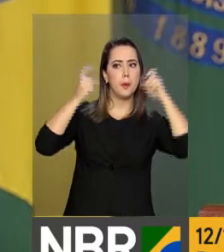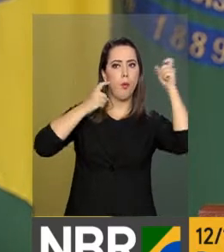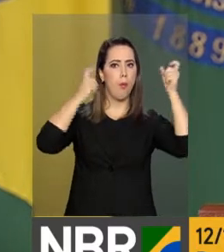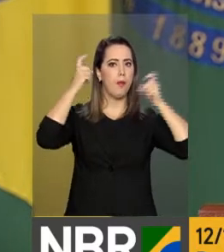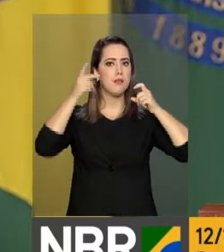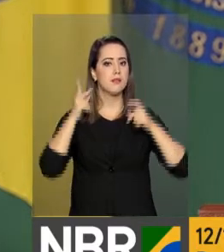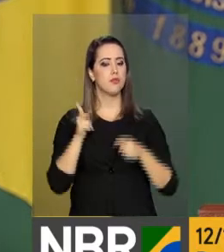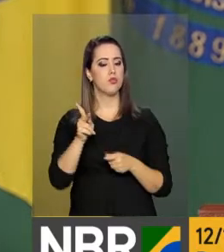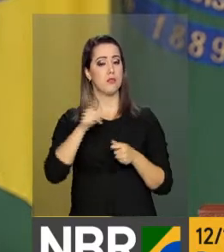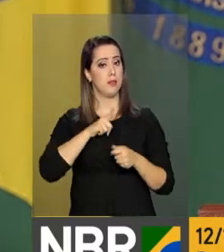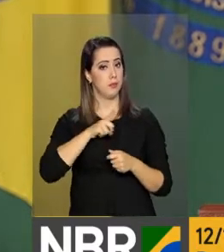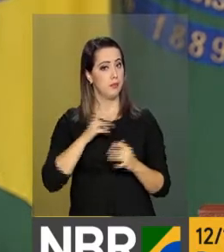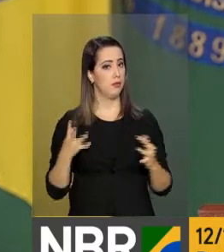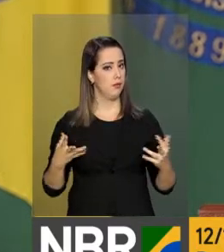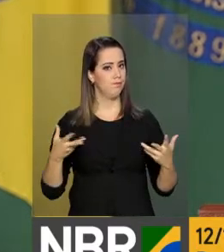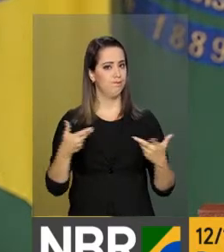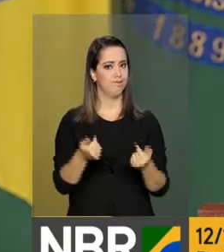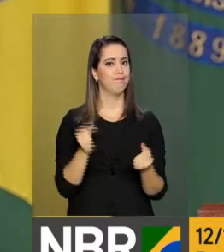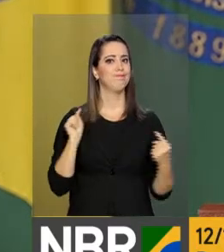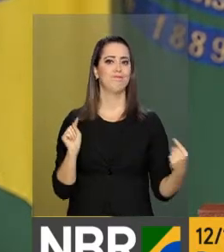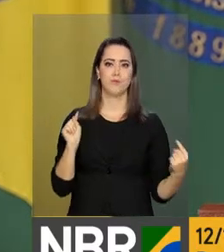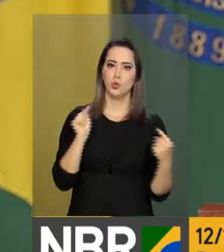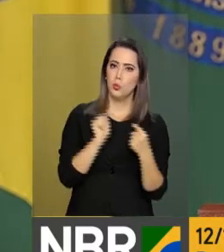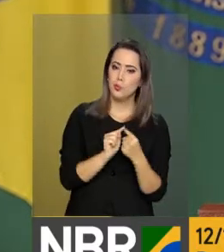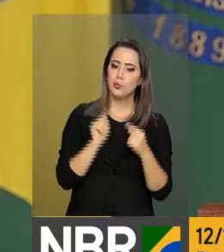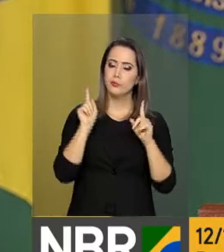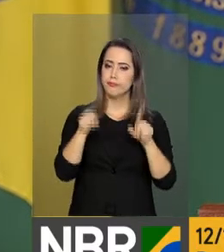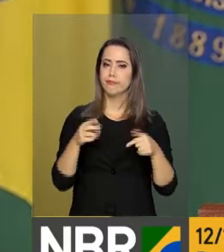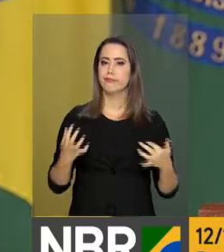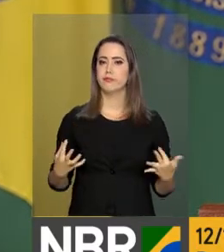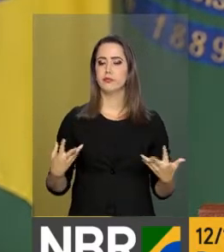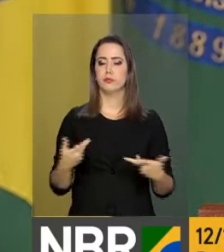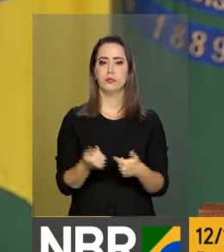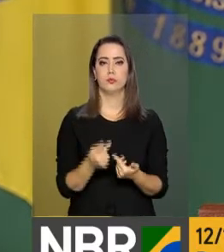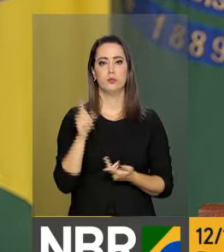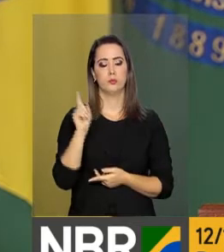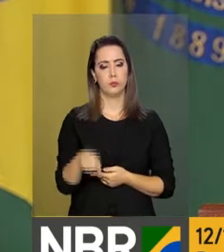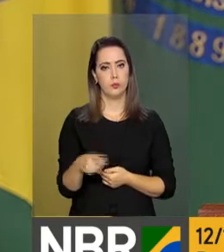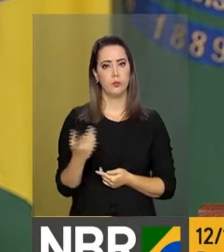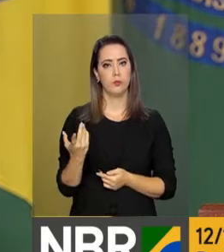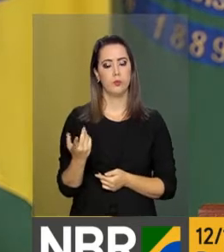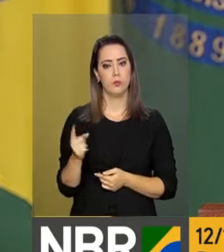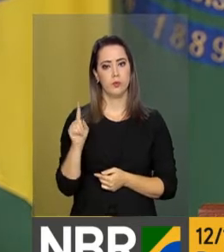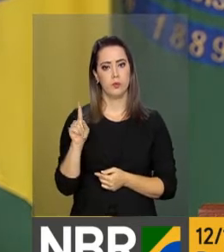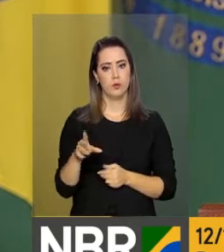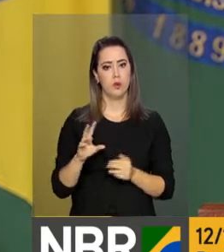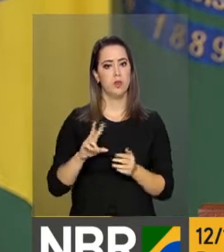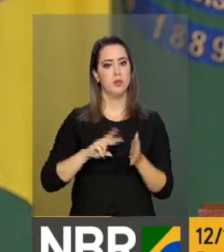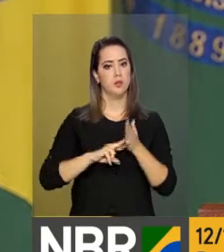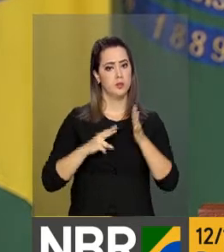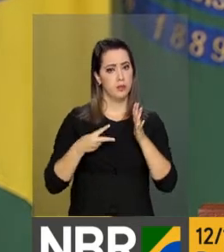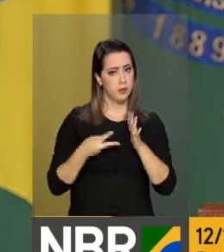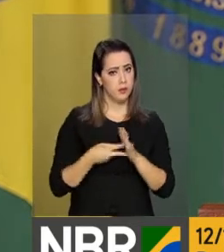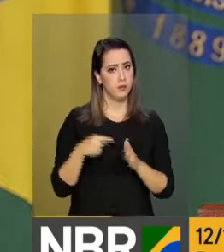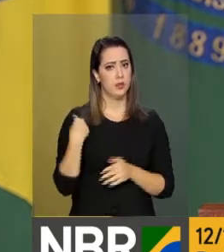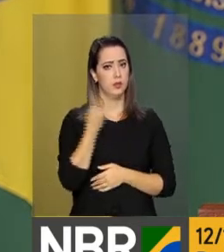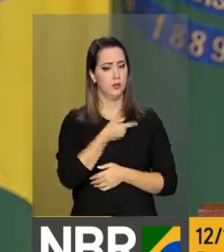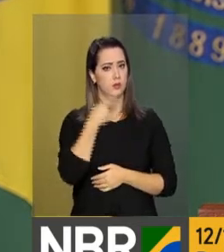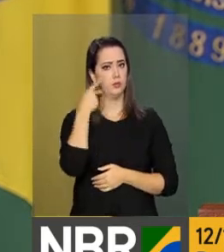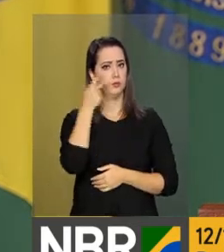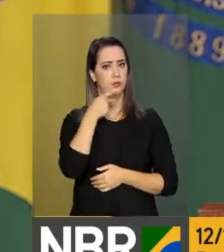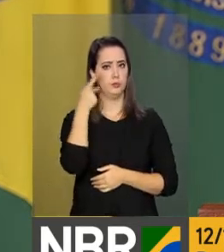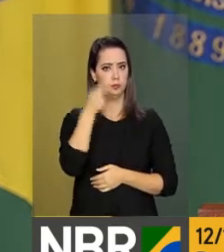preocupação central. Esse, aliás, é o sentido da nossa